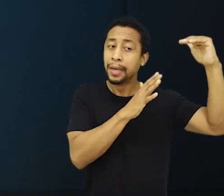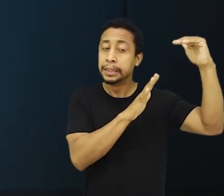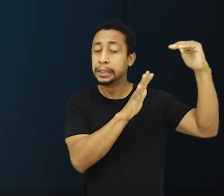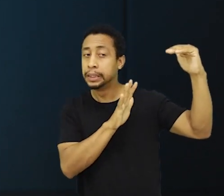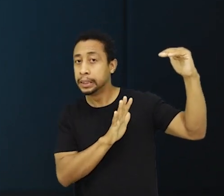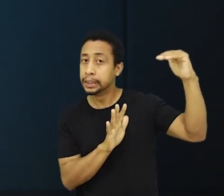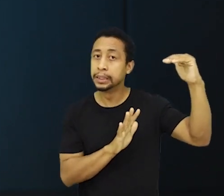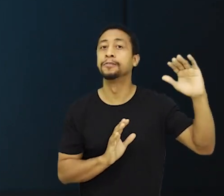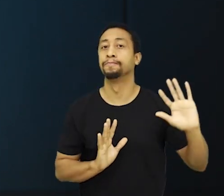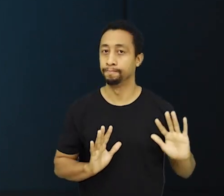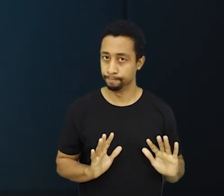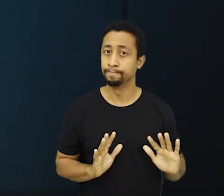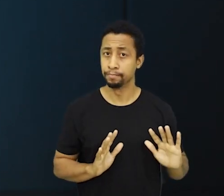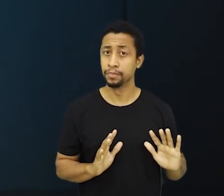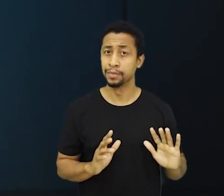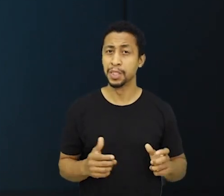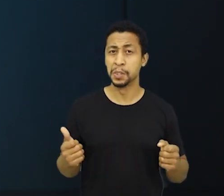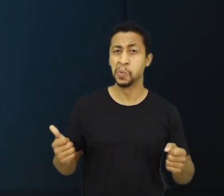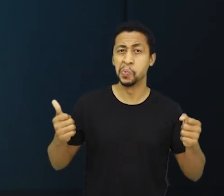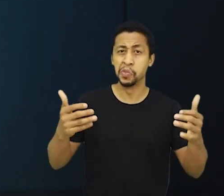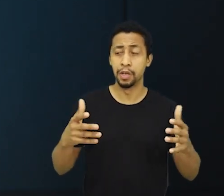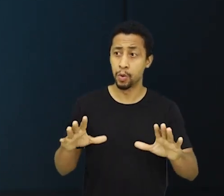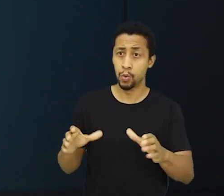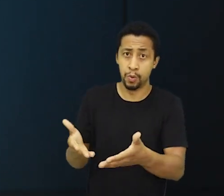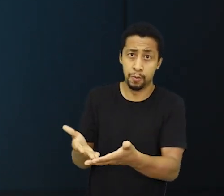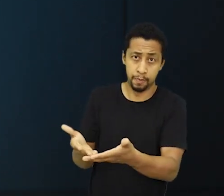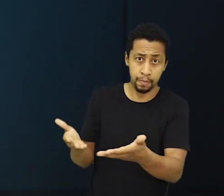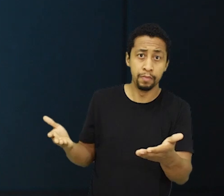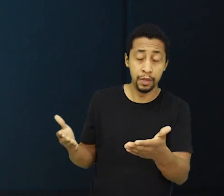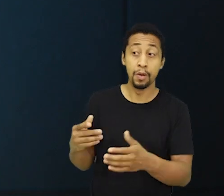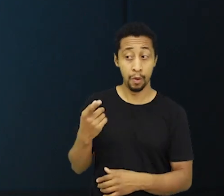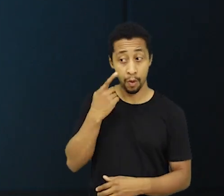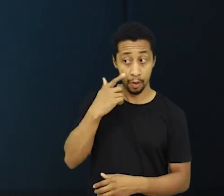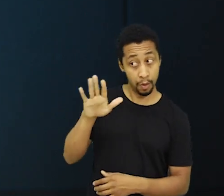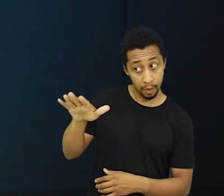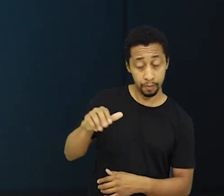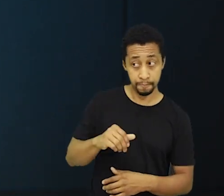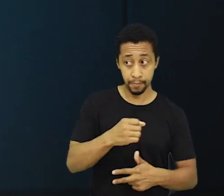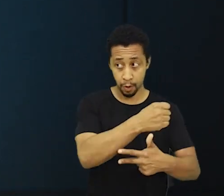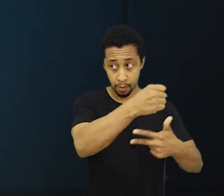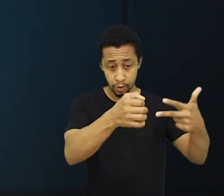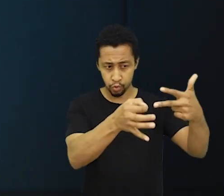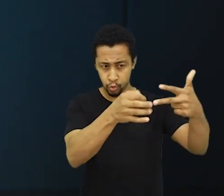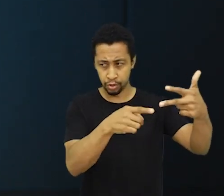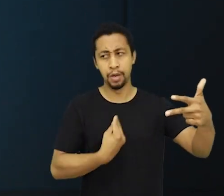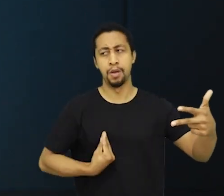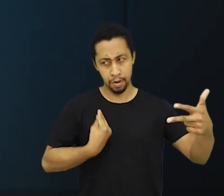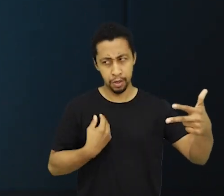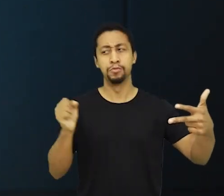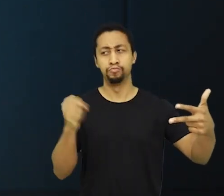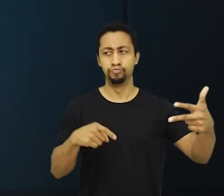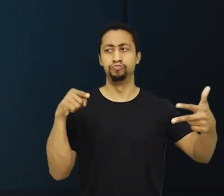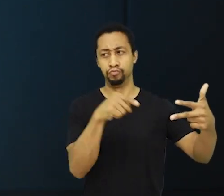E nesse aspecto, dizer para a coletividade, olha, o poder judiciário existe, com todas as dificuldades, ele está